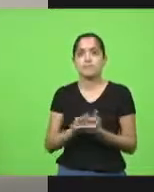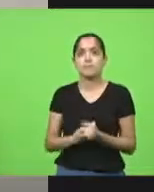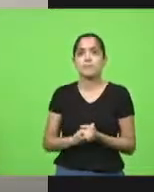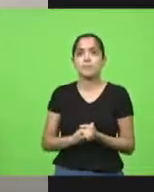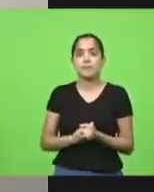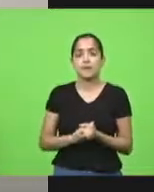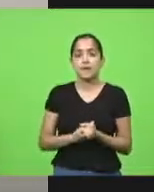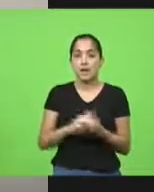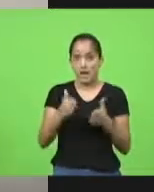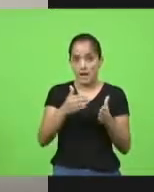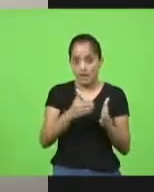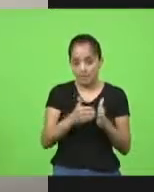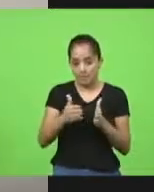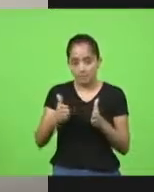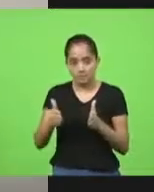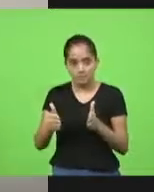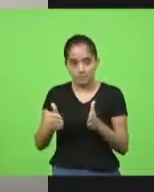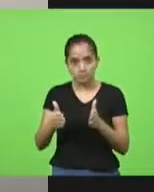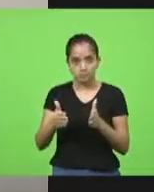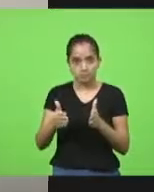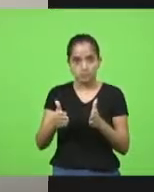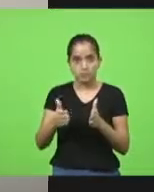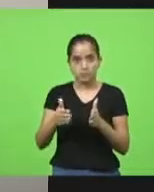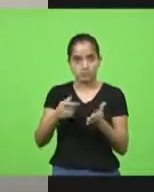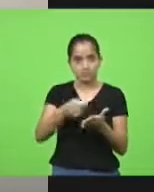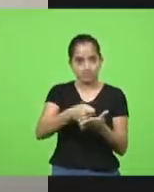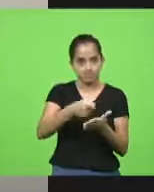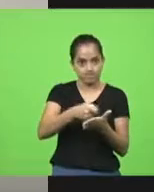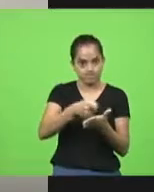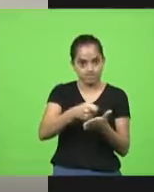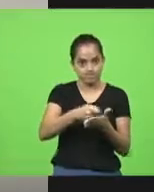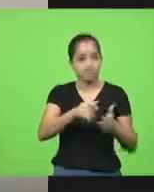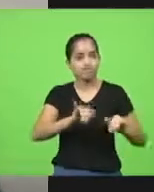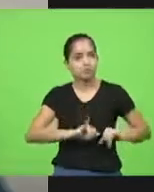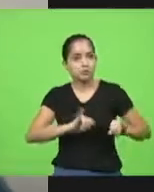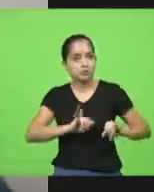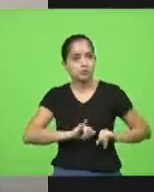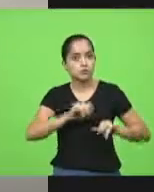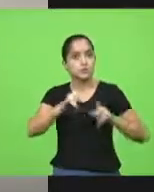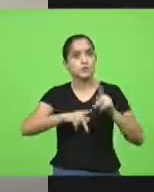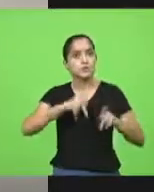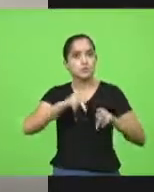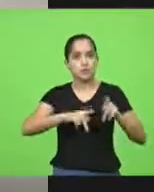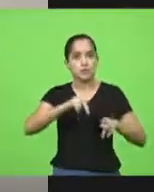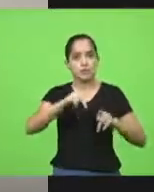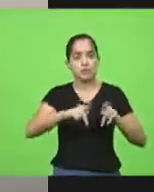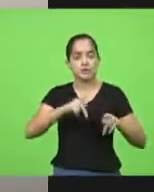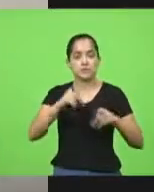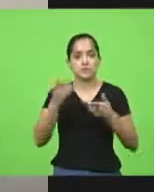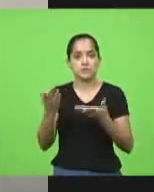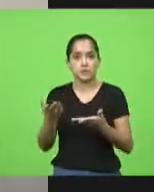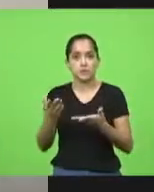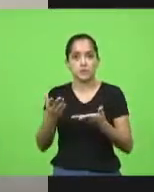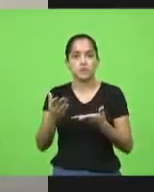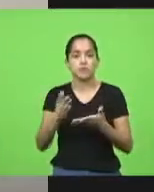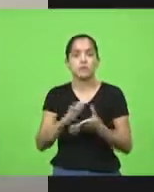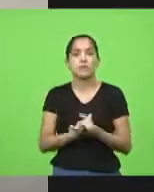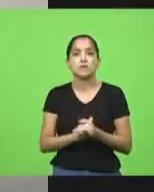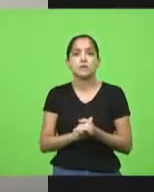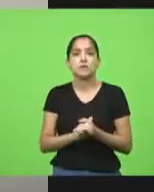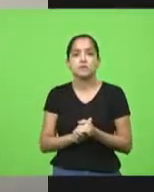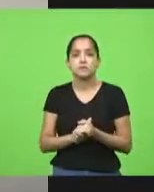a partir da realidade de opressão e sofrimento do povo, eles assumem